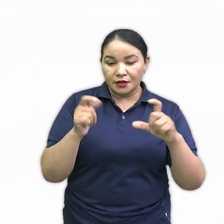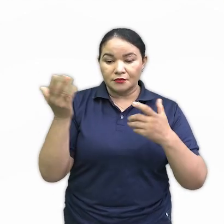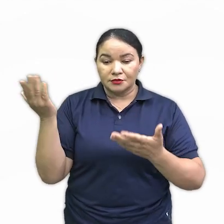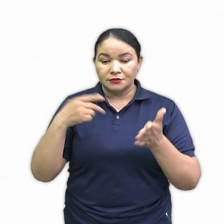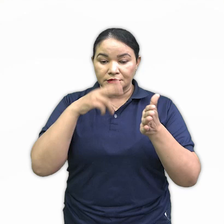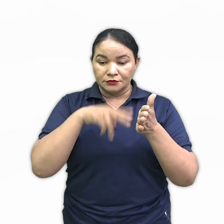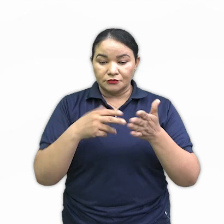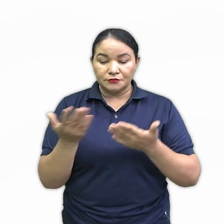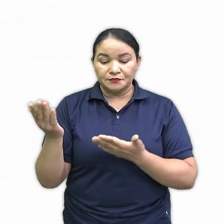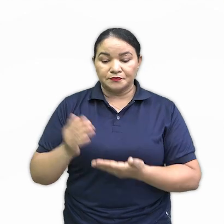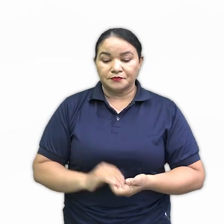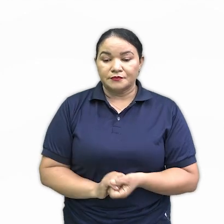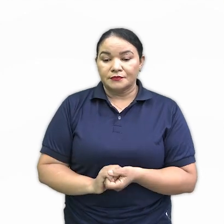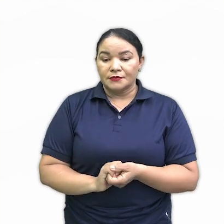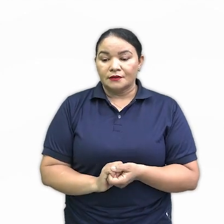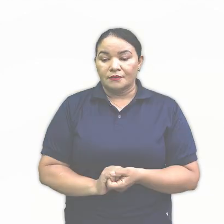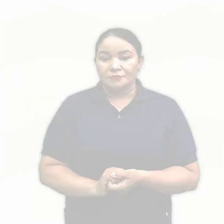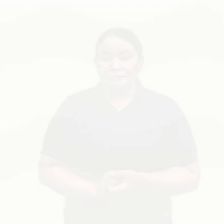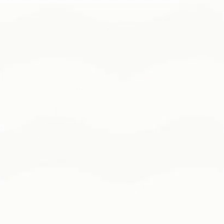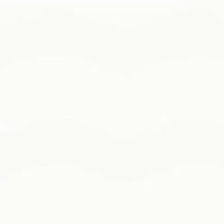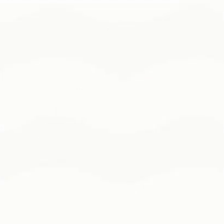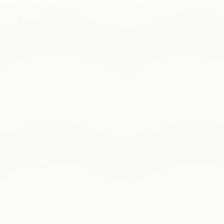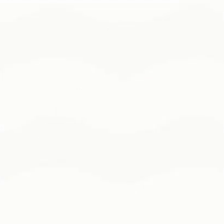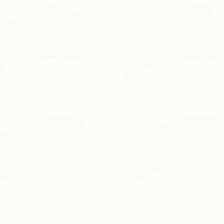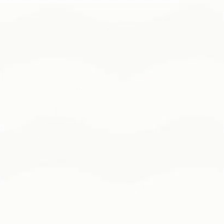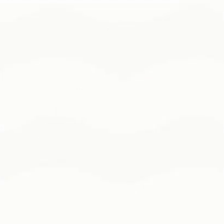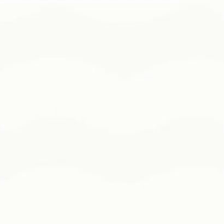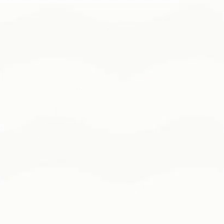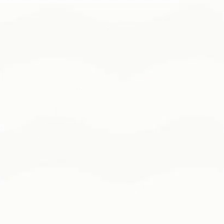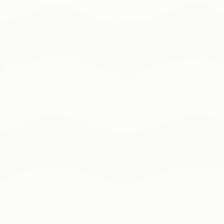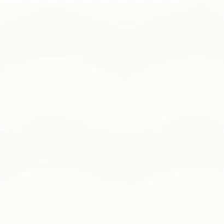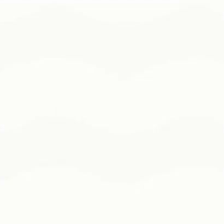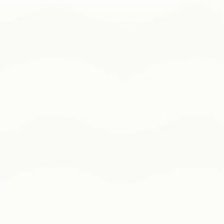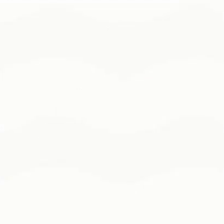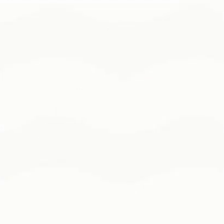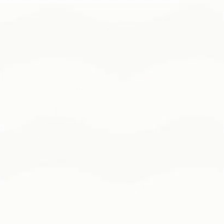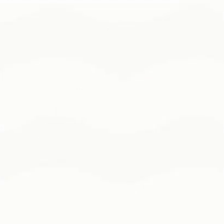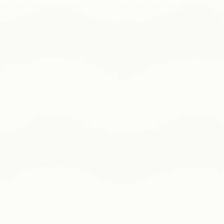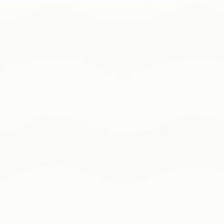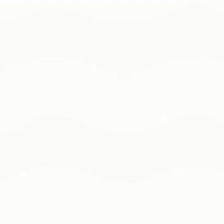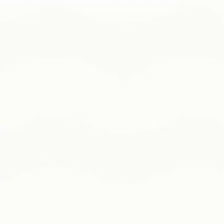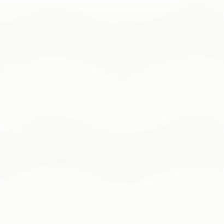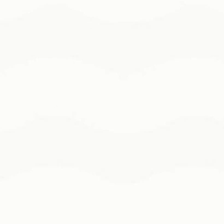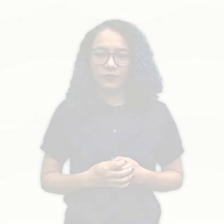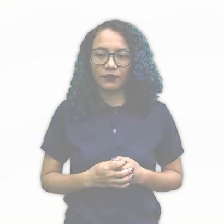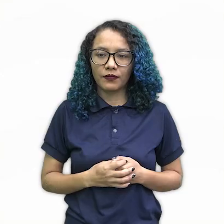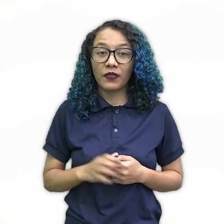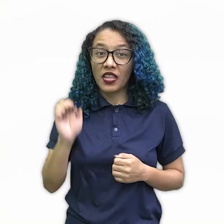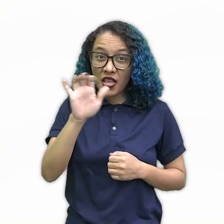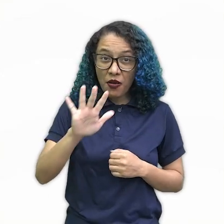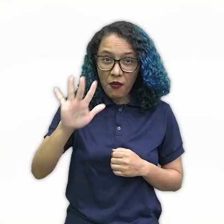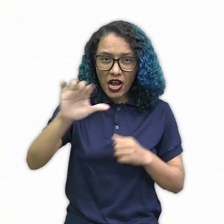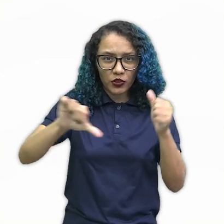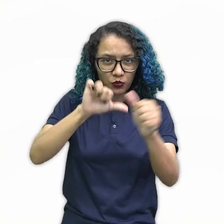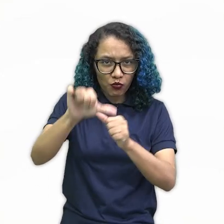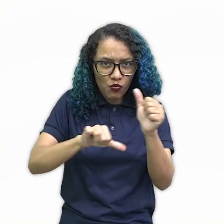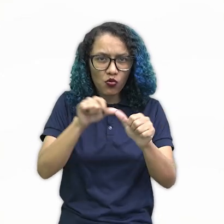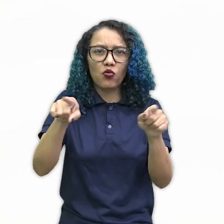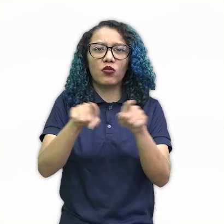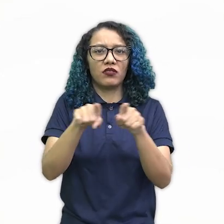manipular as imagens. Eles falam sobre uma coisa, colocam imagem sobre outra, ou manipulam